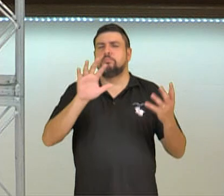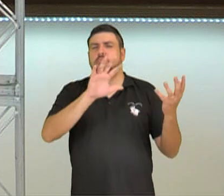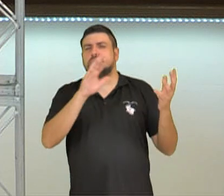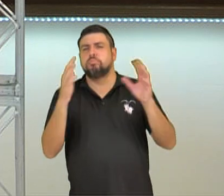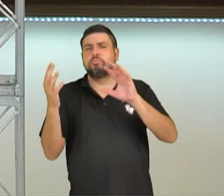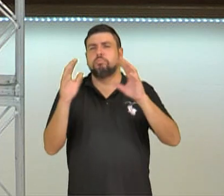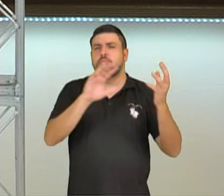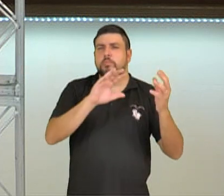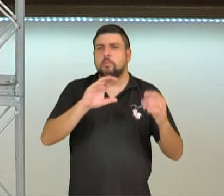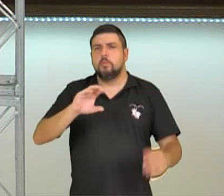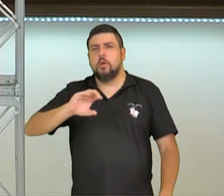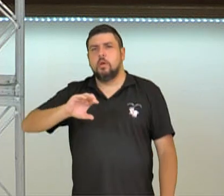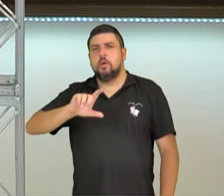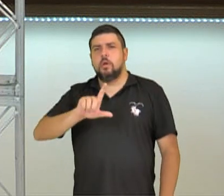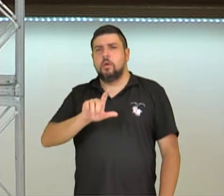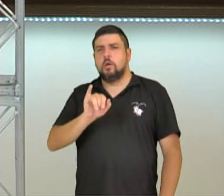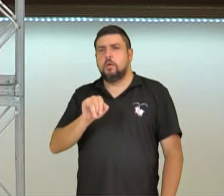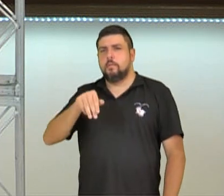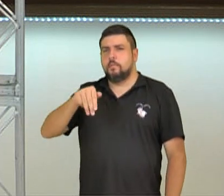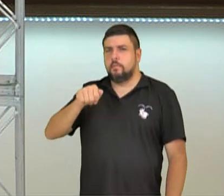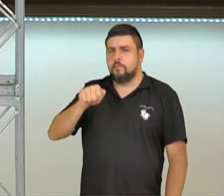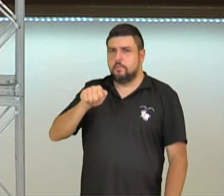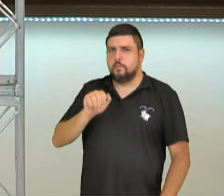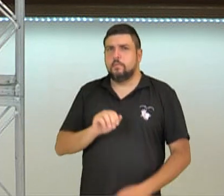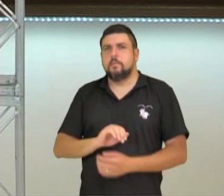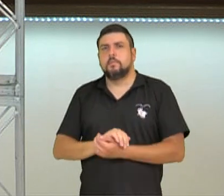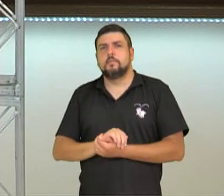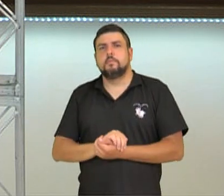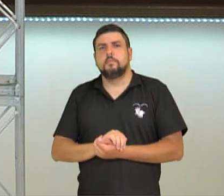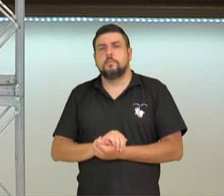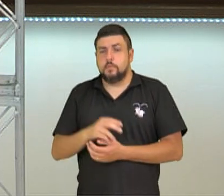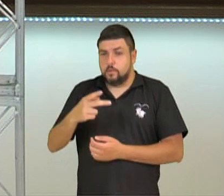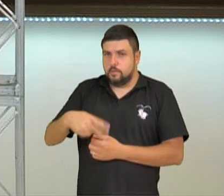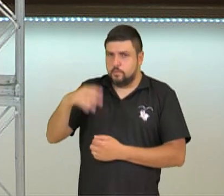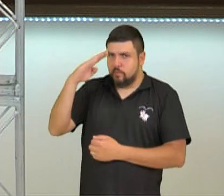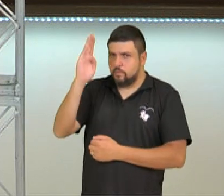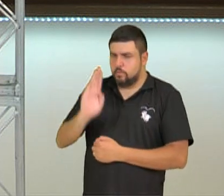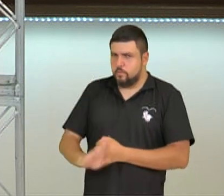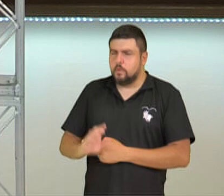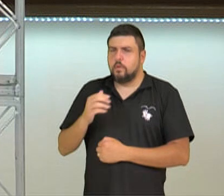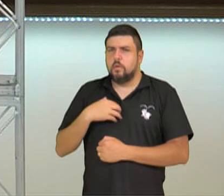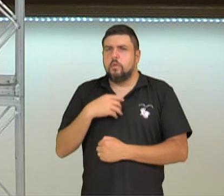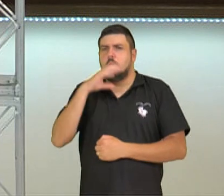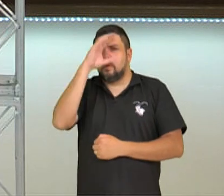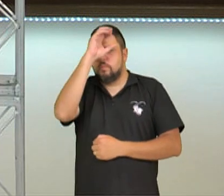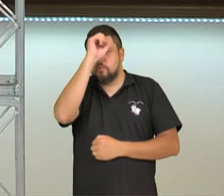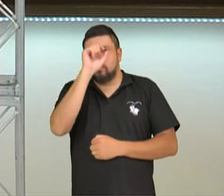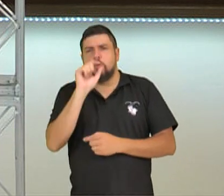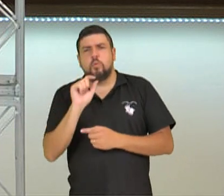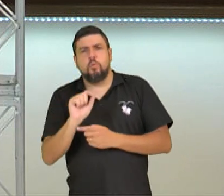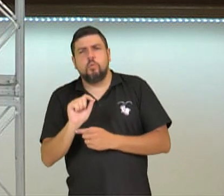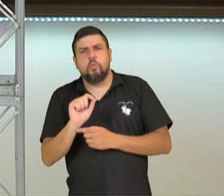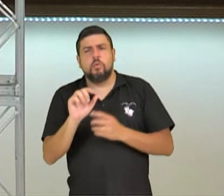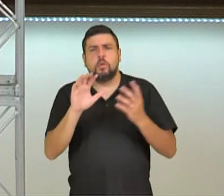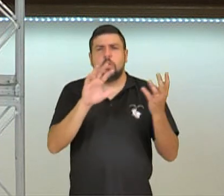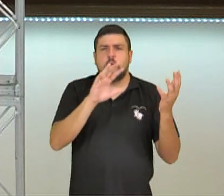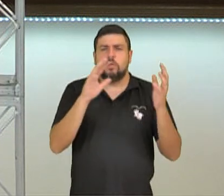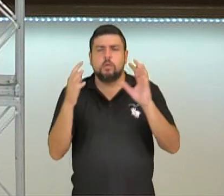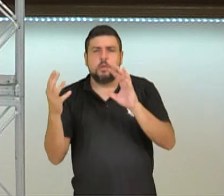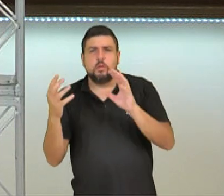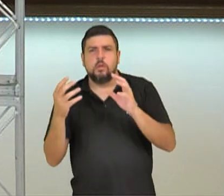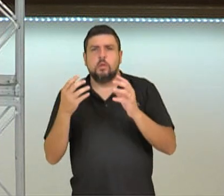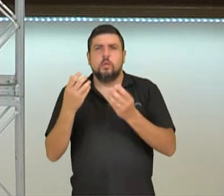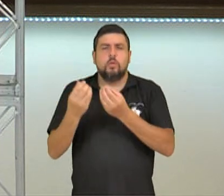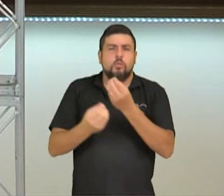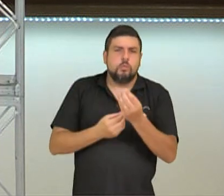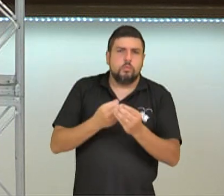Brasil, começando pela parte inicial de conceitos, né? O que é o clima, qual a relação dessas